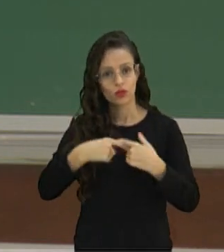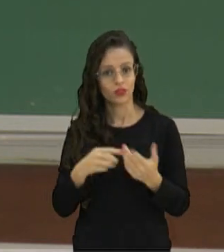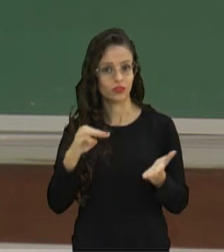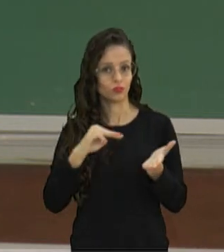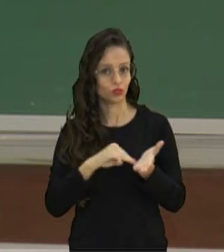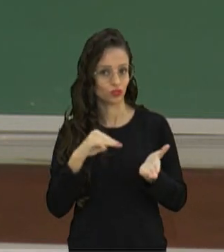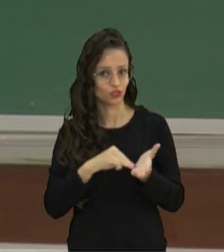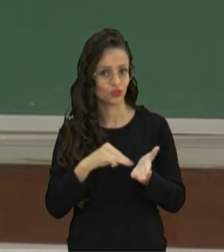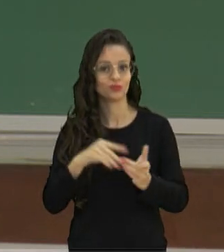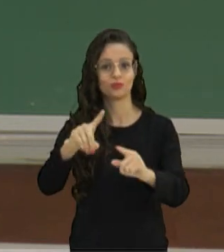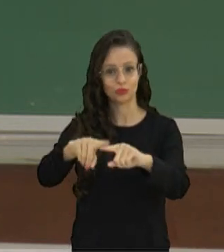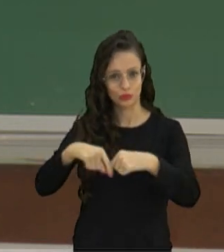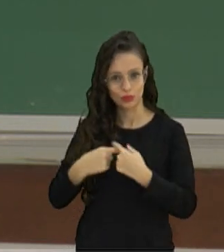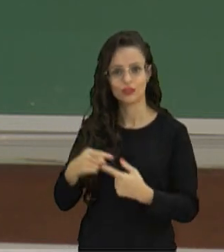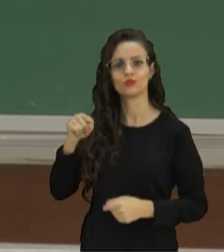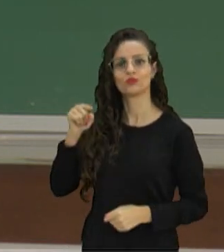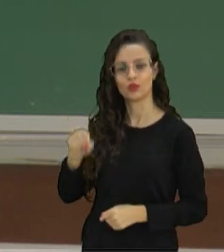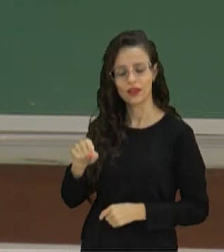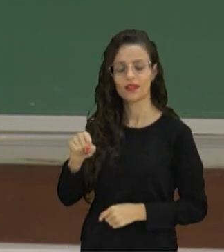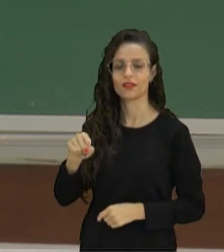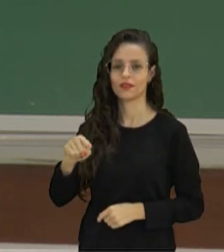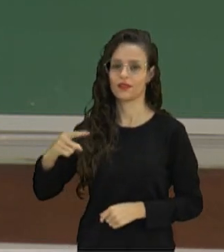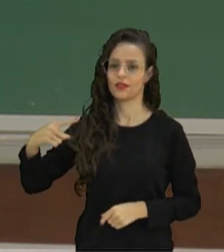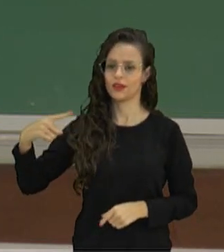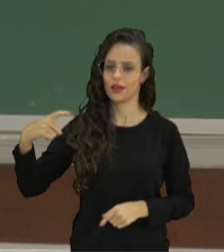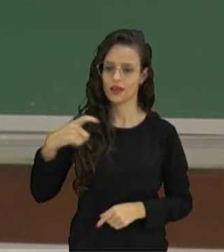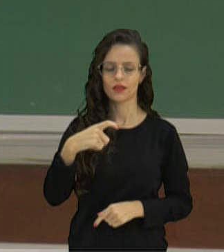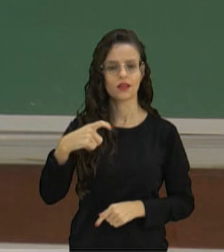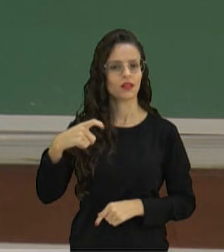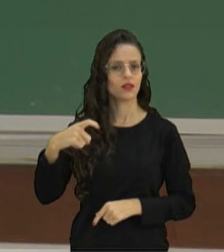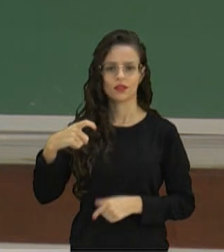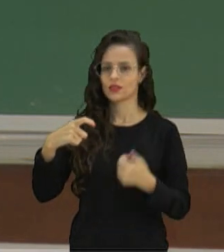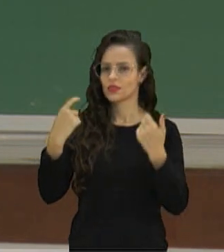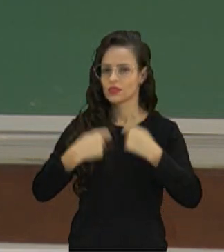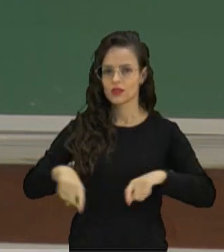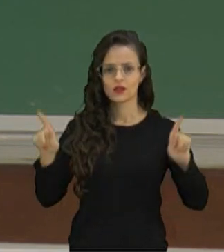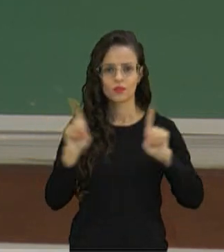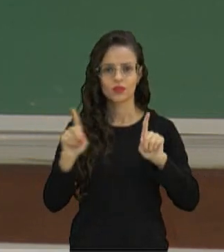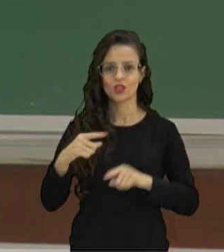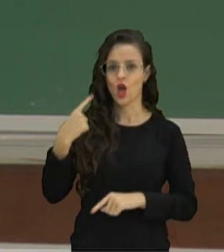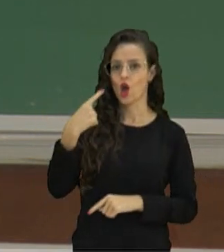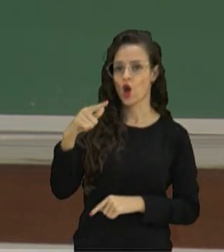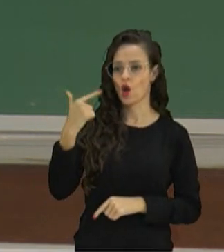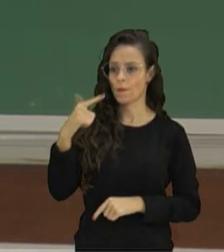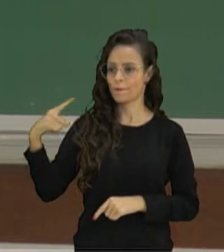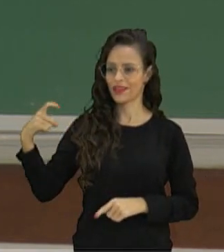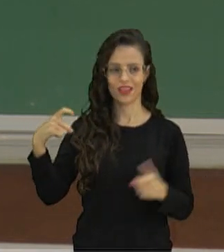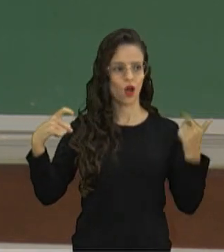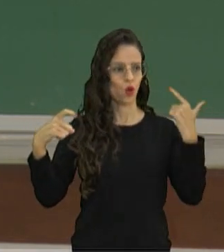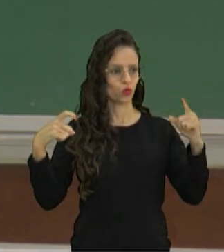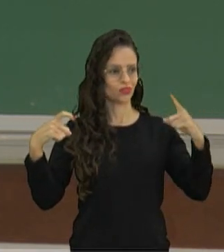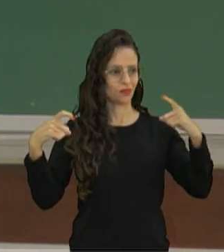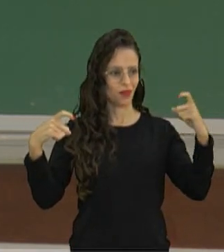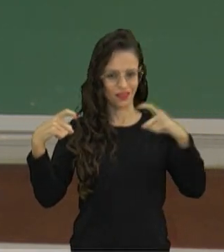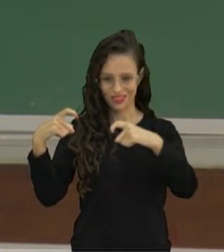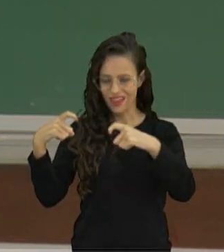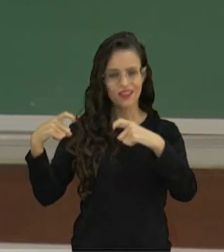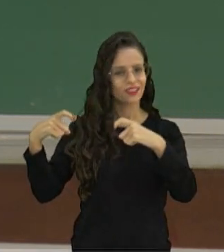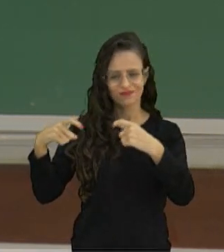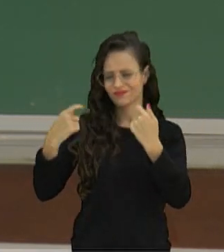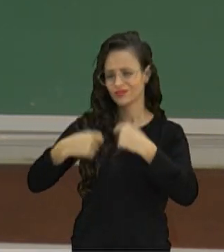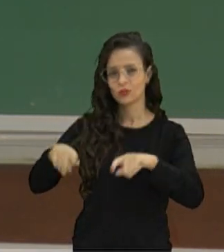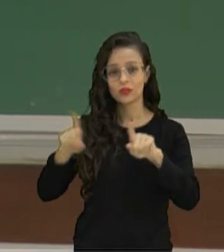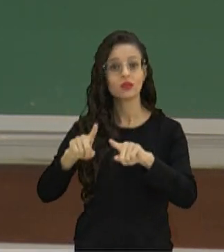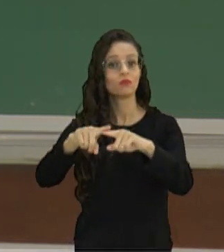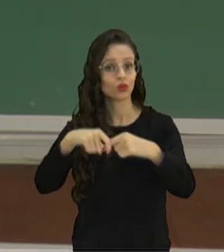motivo, por essa reprodução não necessitar de outra bactéria para acontecer, é que as bactérias são